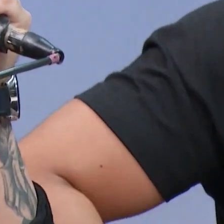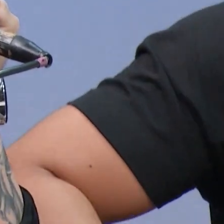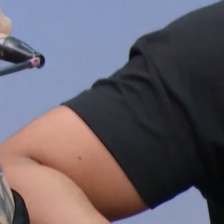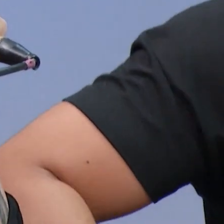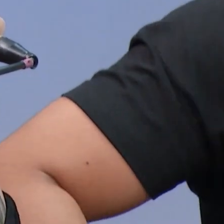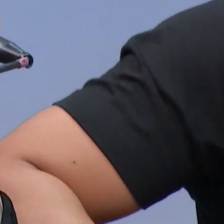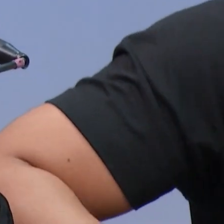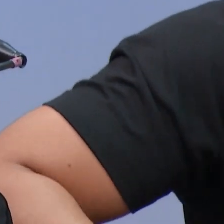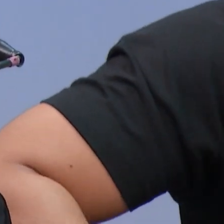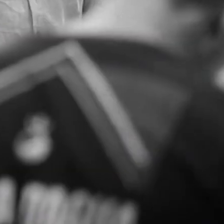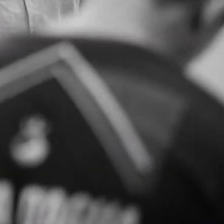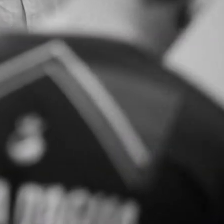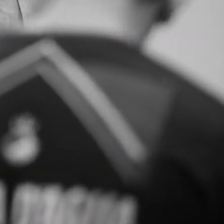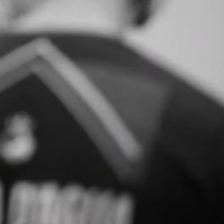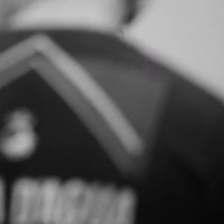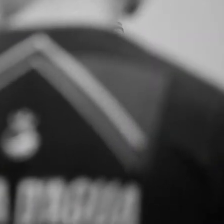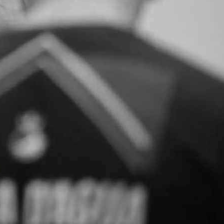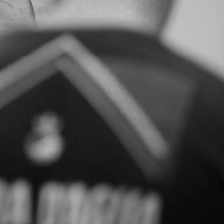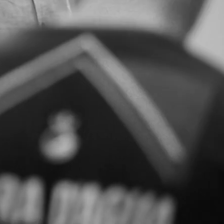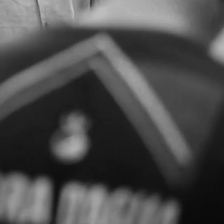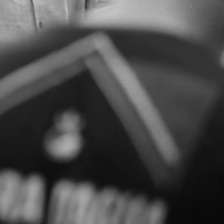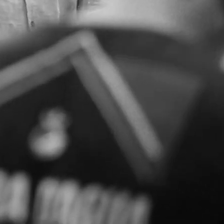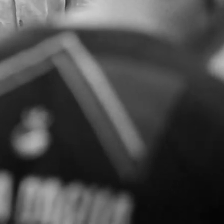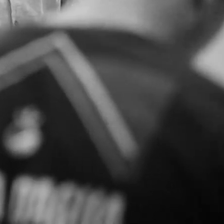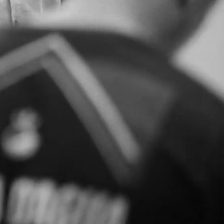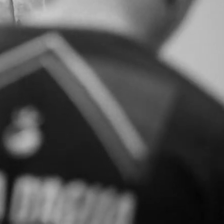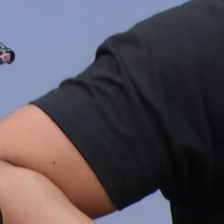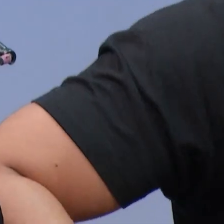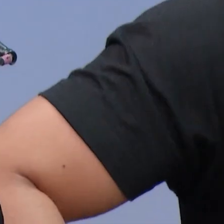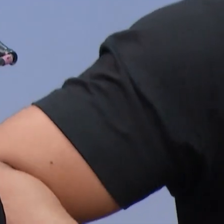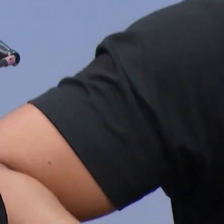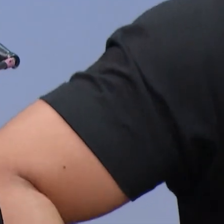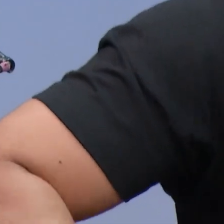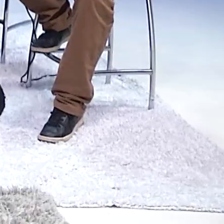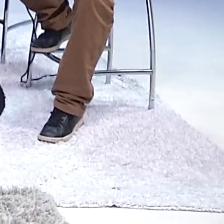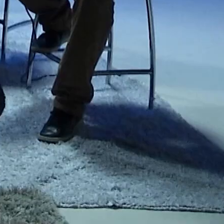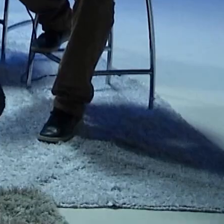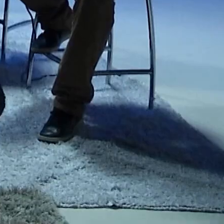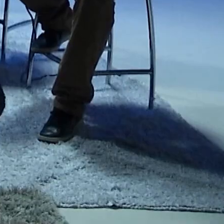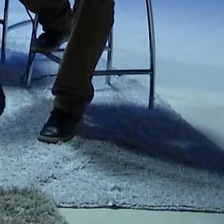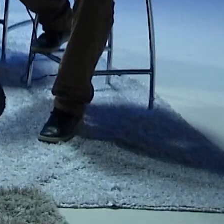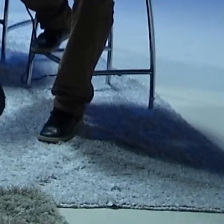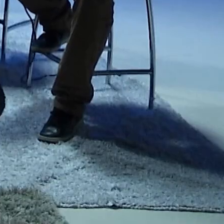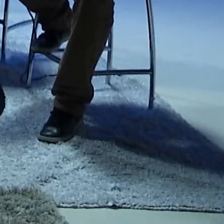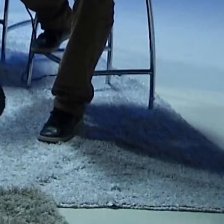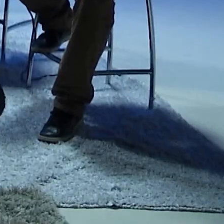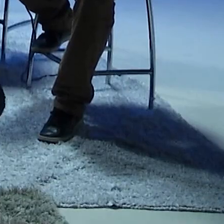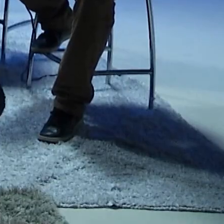desesperado, e ela desprezando o meu teatro.